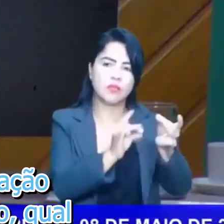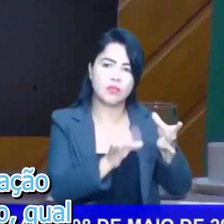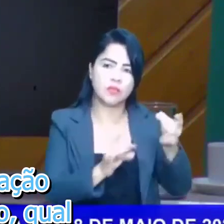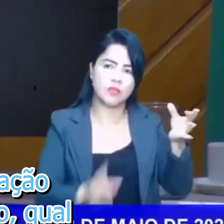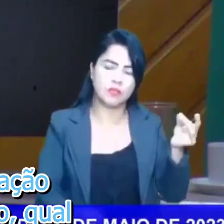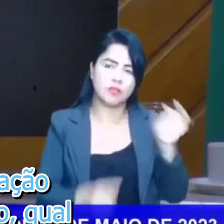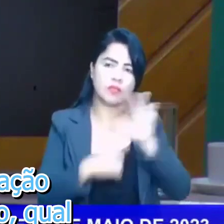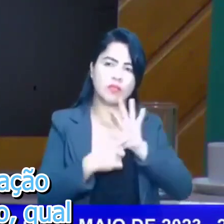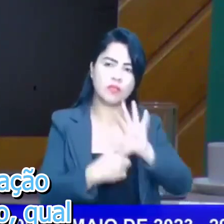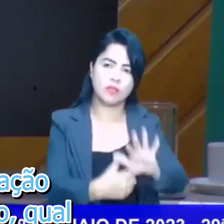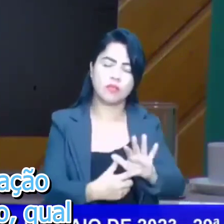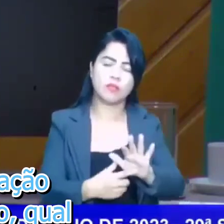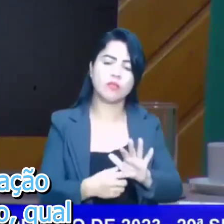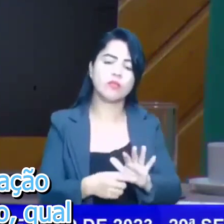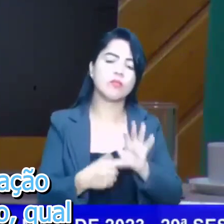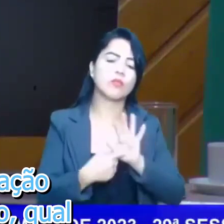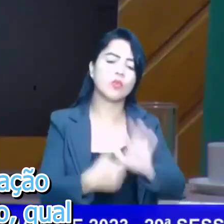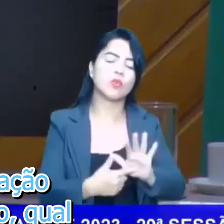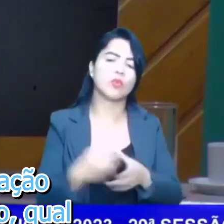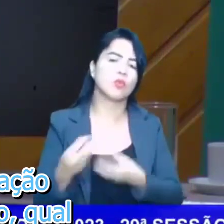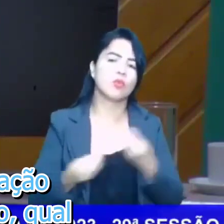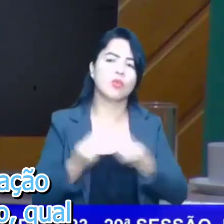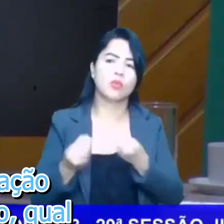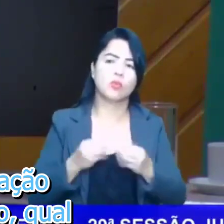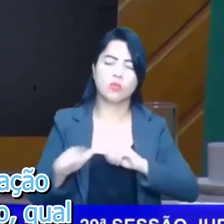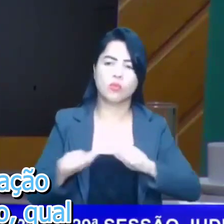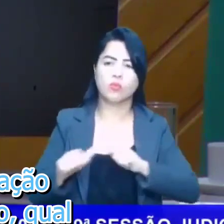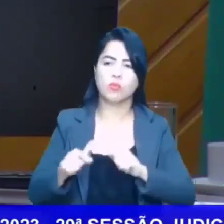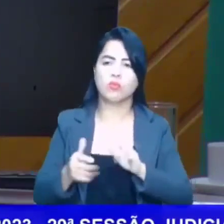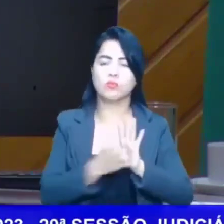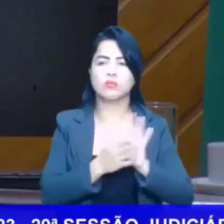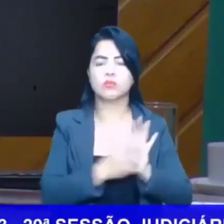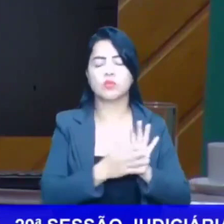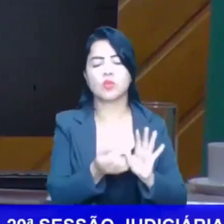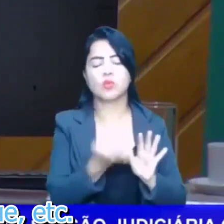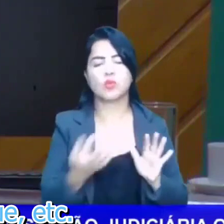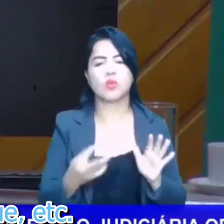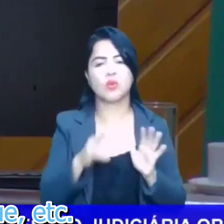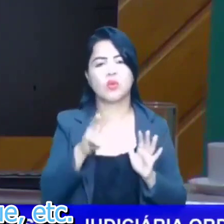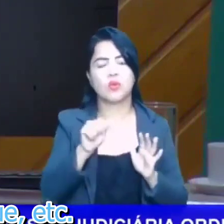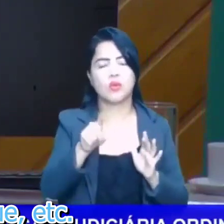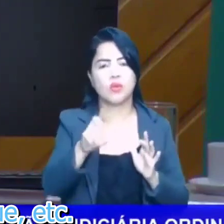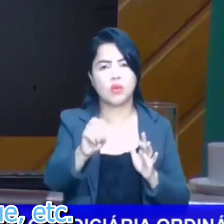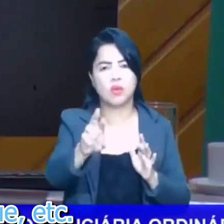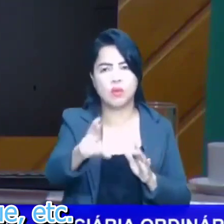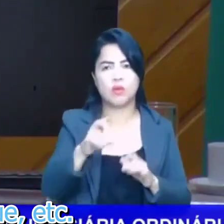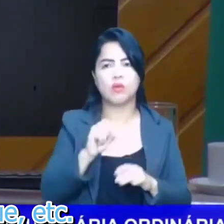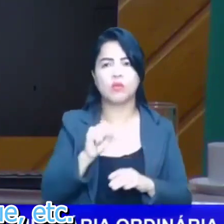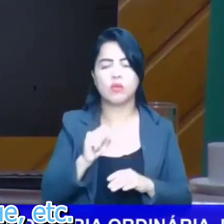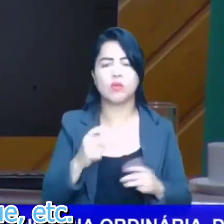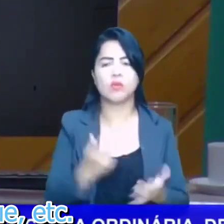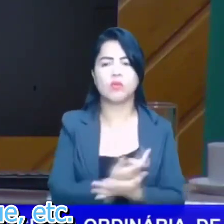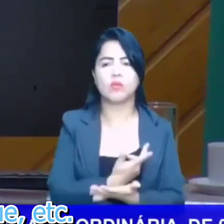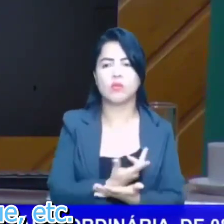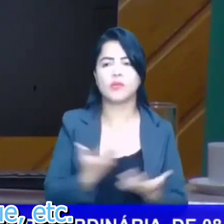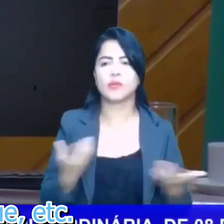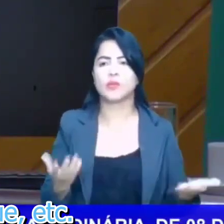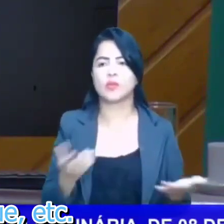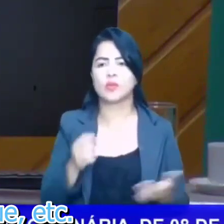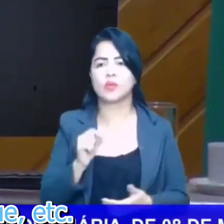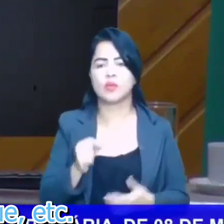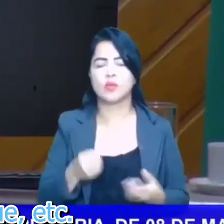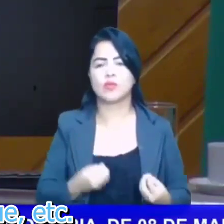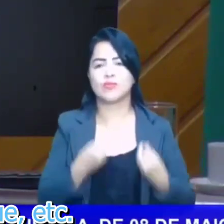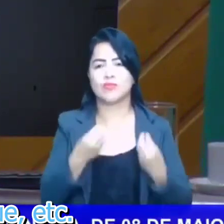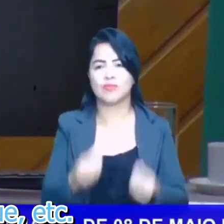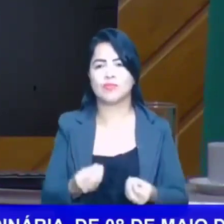detalhada indicando como aquele serviço foi prestado, qual o valor pago, o que de fato foi feito, o que foi entregue,